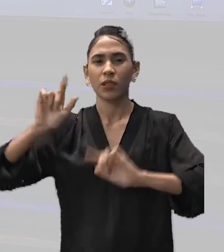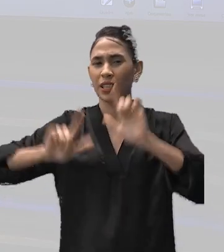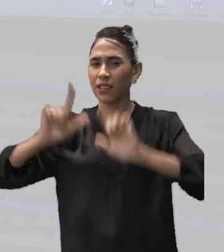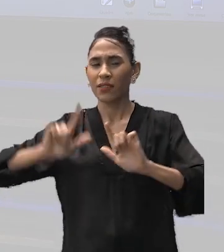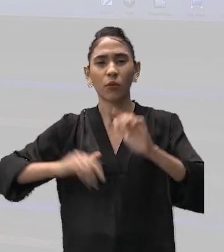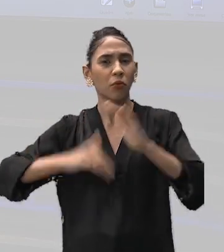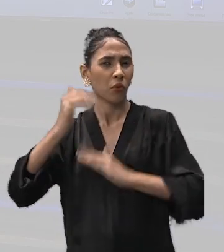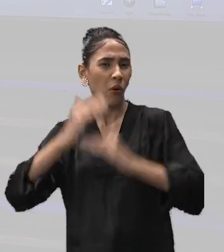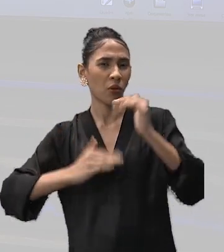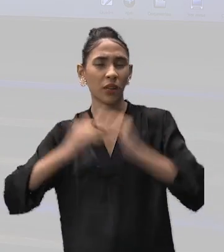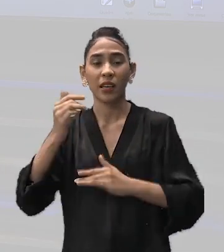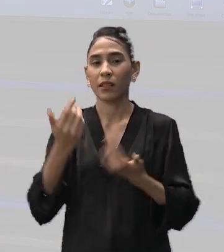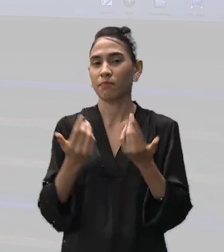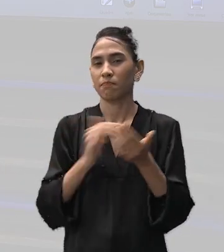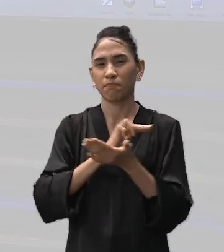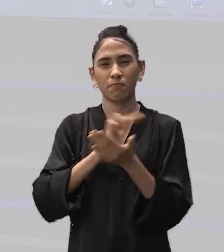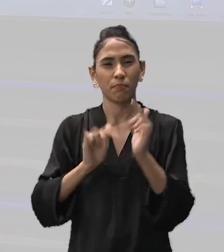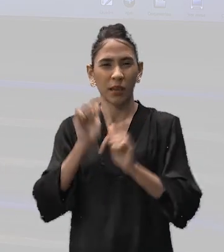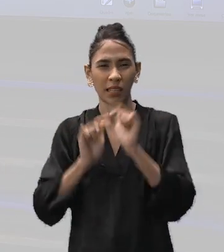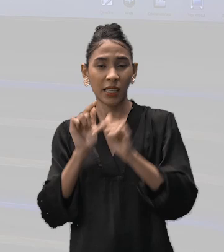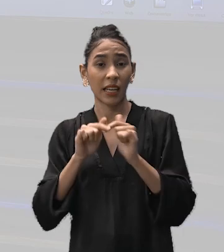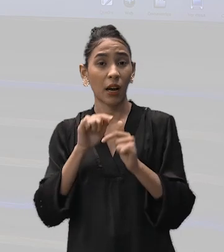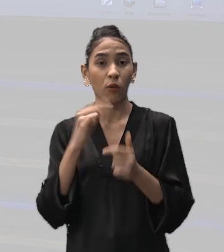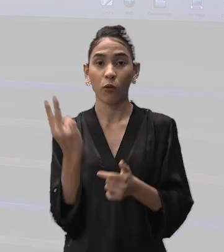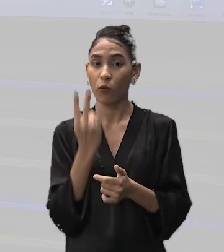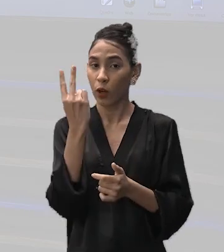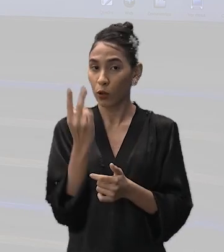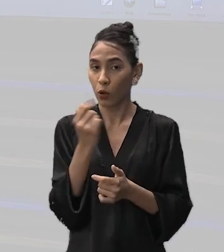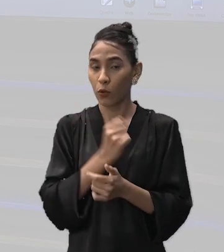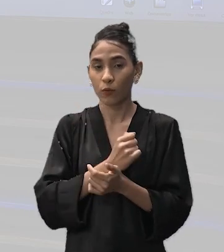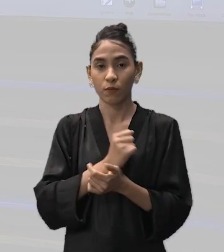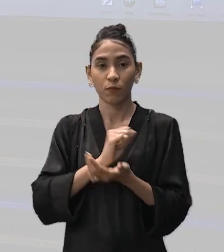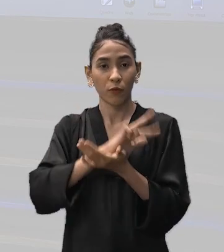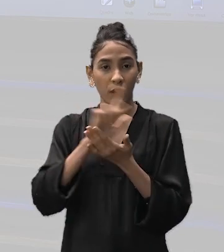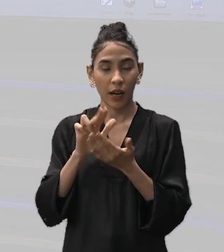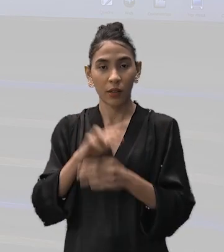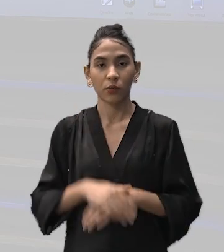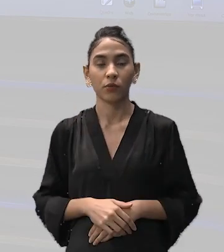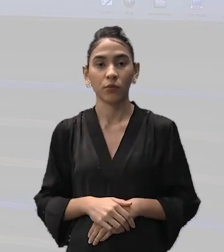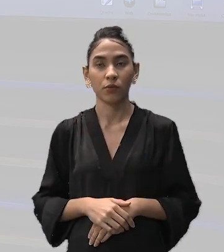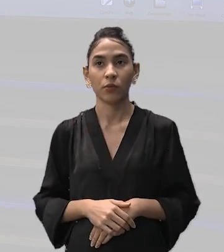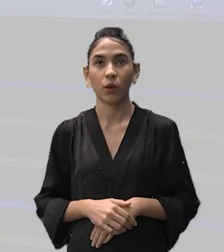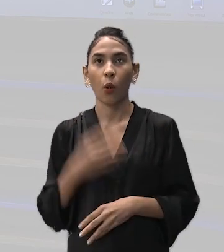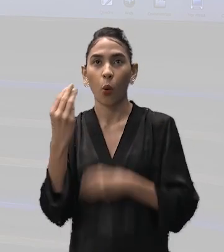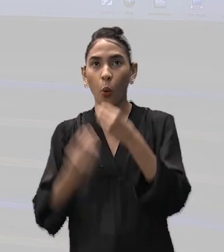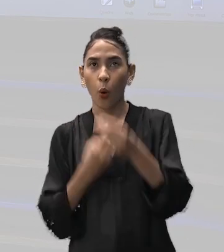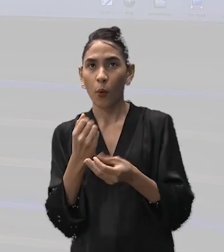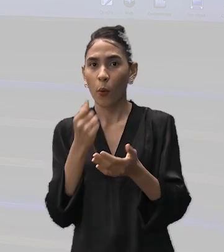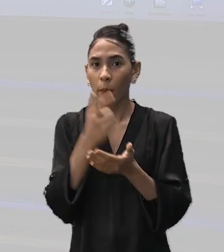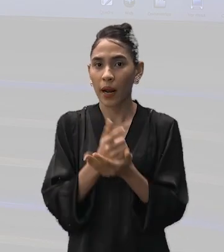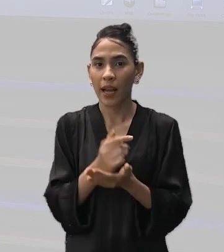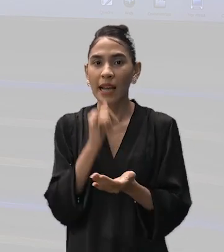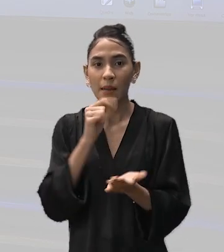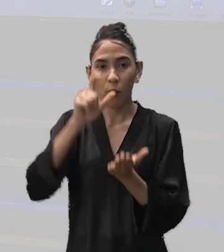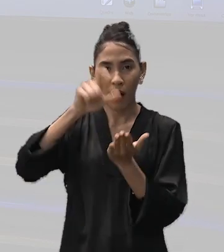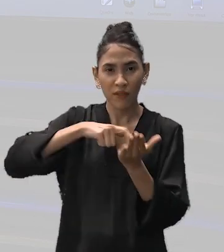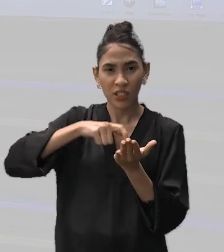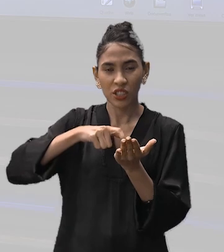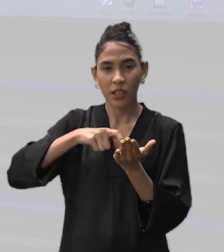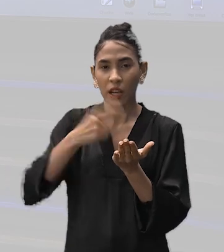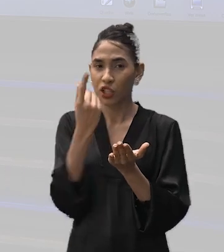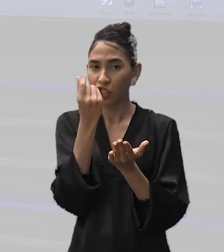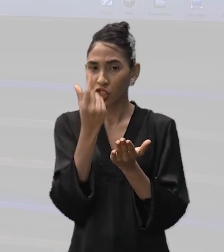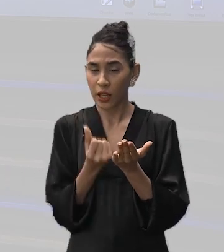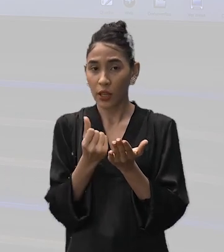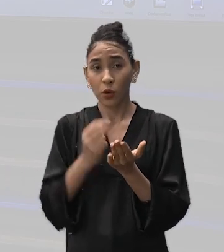produto que seja, de qualquer valor que você imaginar. Esse como comprar, você vai comprá-lo à vista, você vai